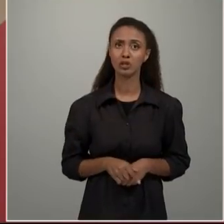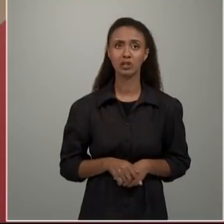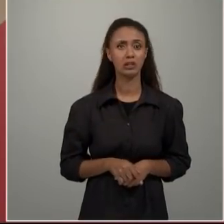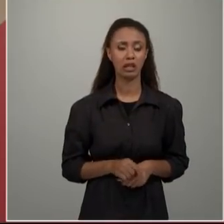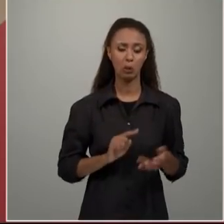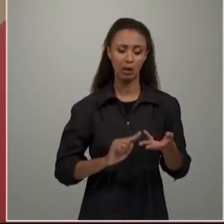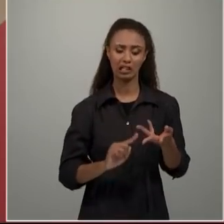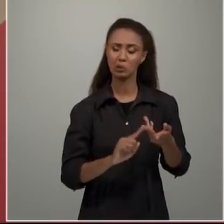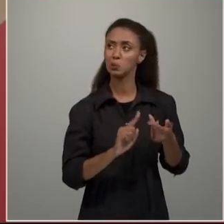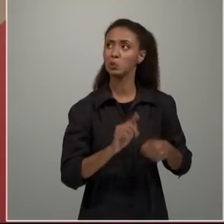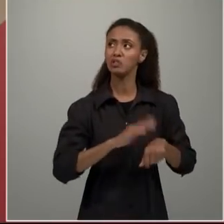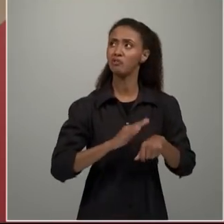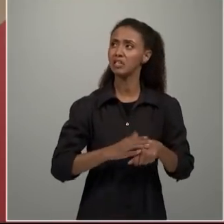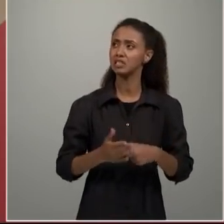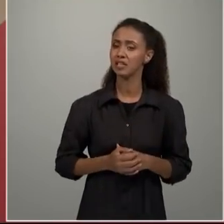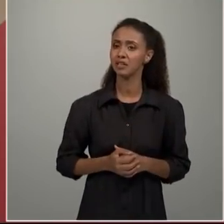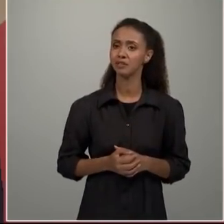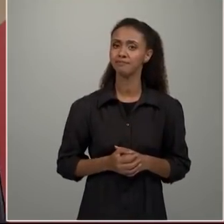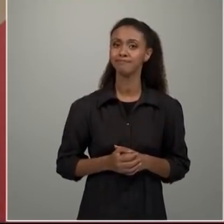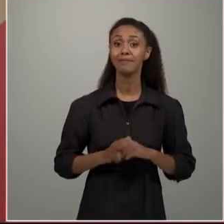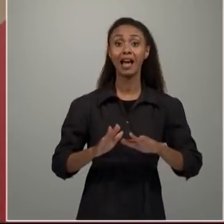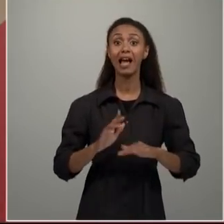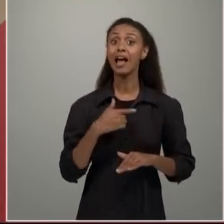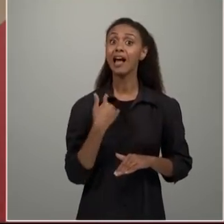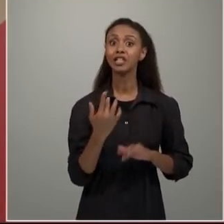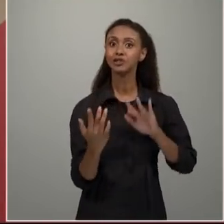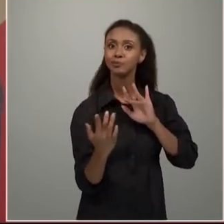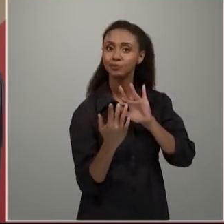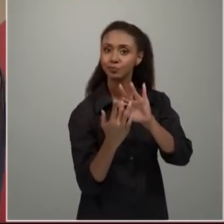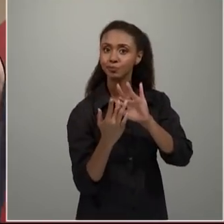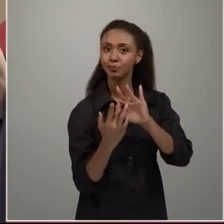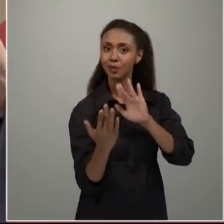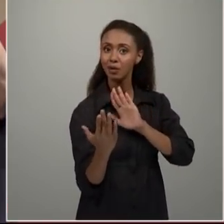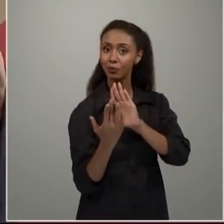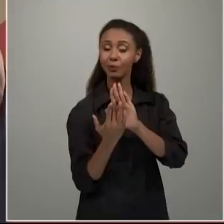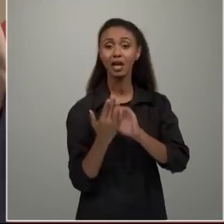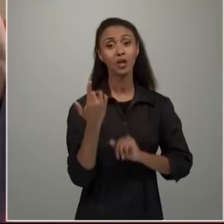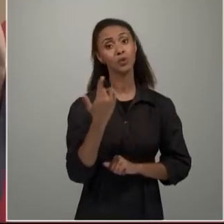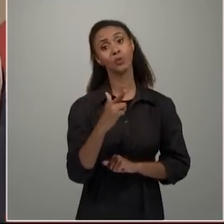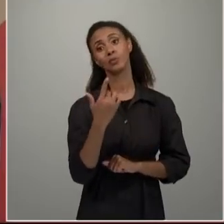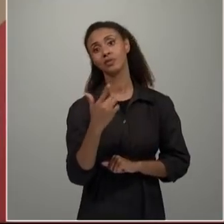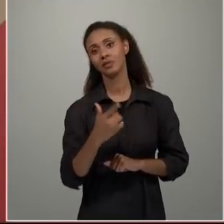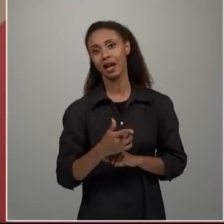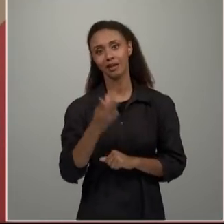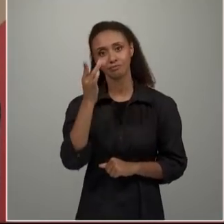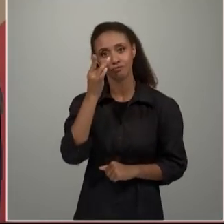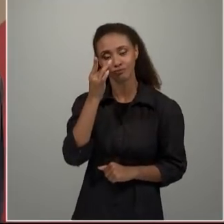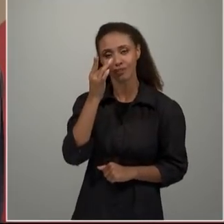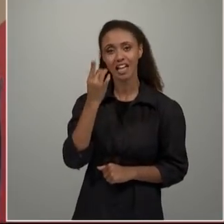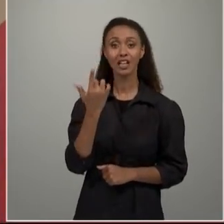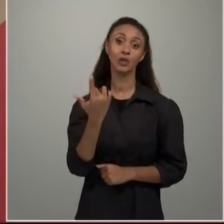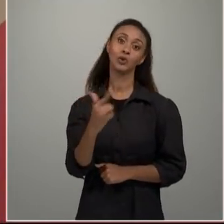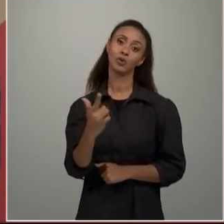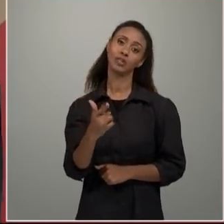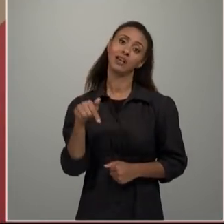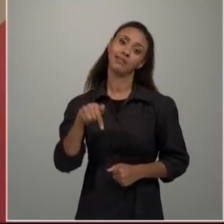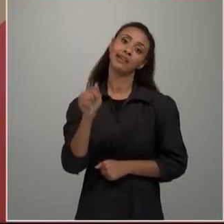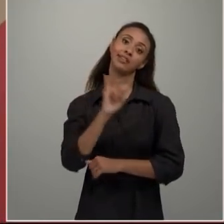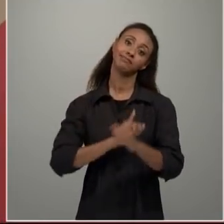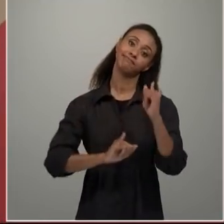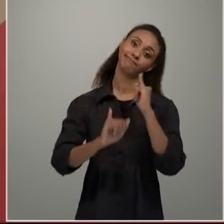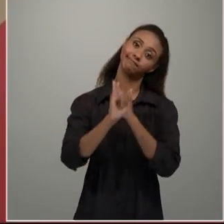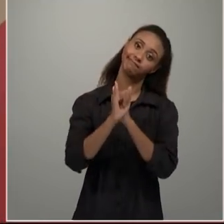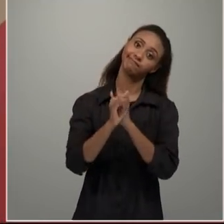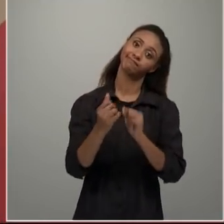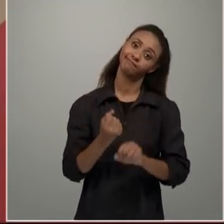y z como a gente não tem um contato face a face que é aquele momento assim o real mesmo a gente está no virtual a gente tá o